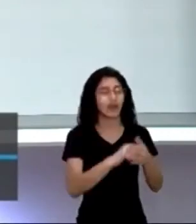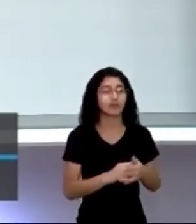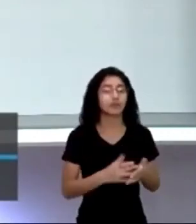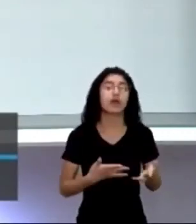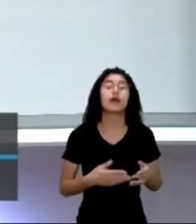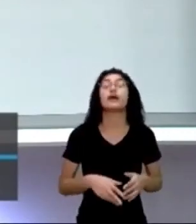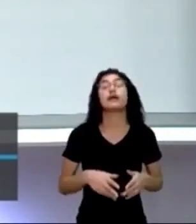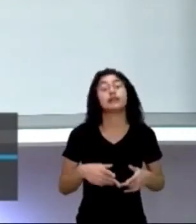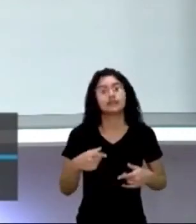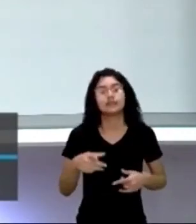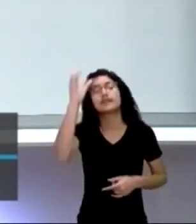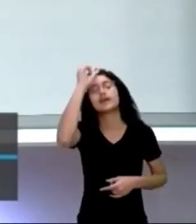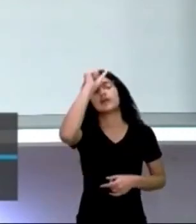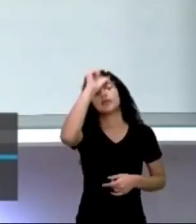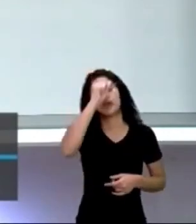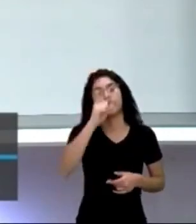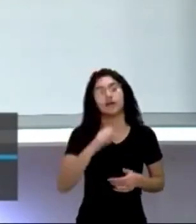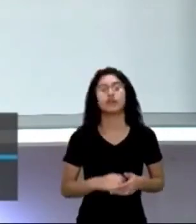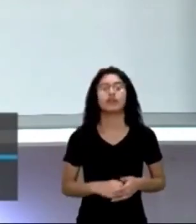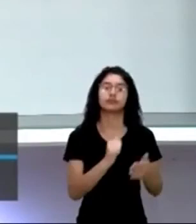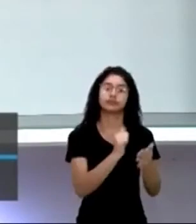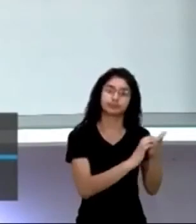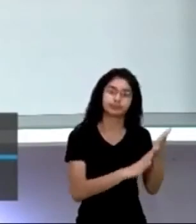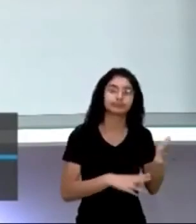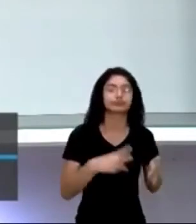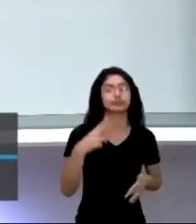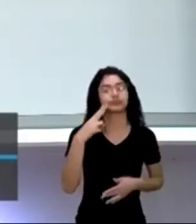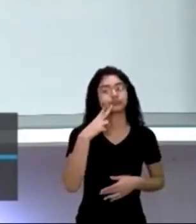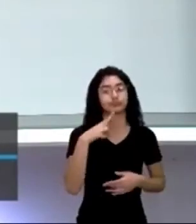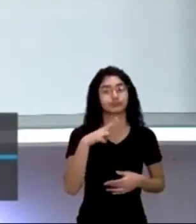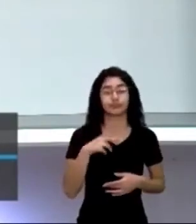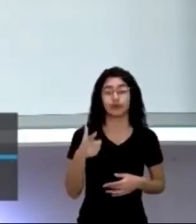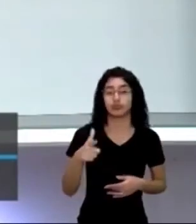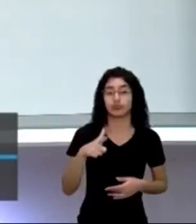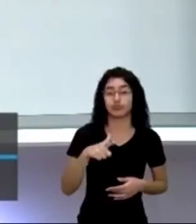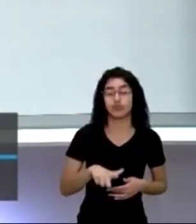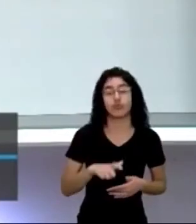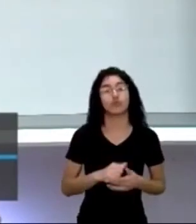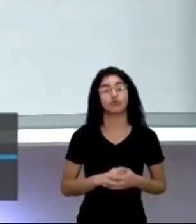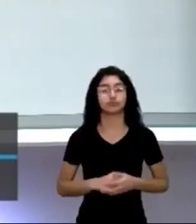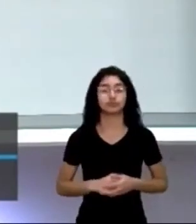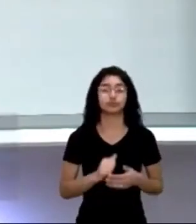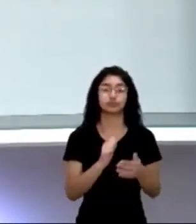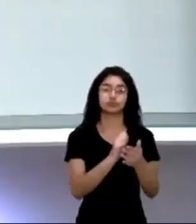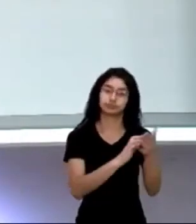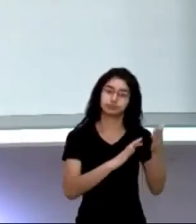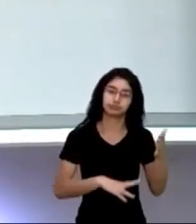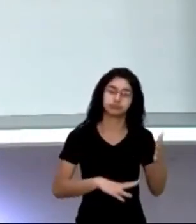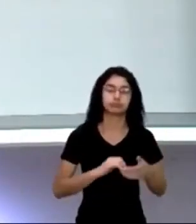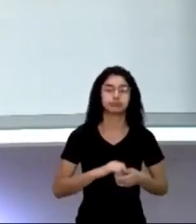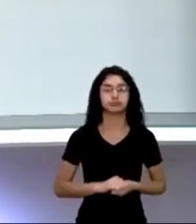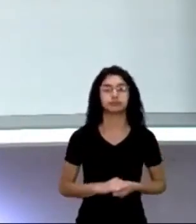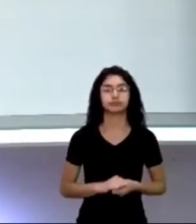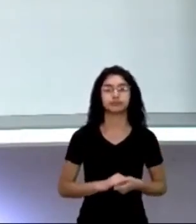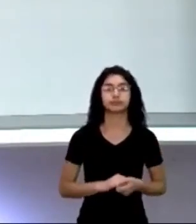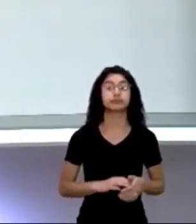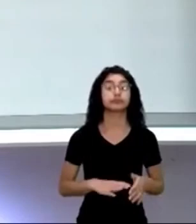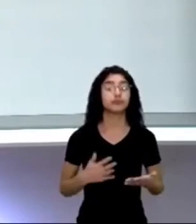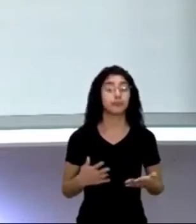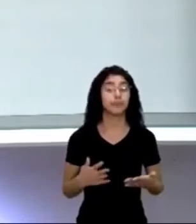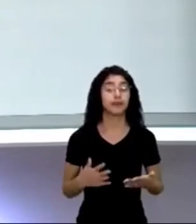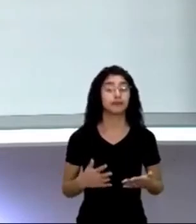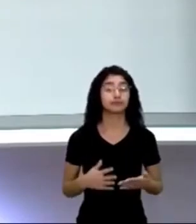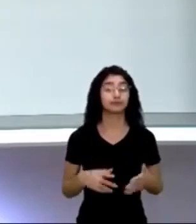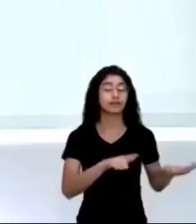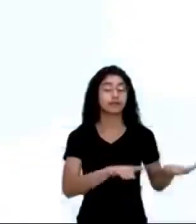ficar estressado por causa disso. Rever os exercícios, vai fazer outro, depois rever aquele exercício. Bom, na semana dos